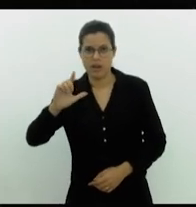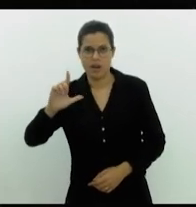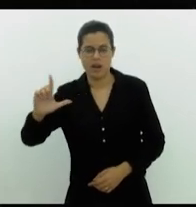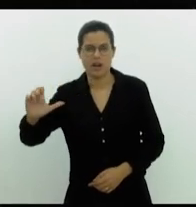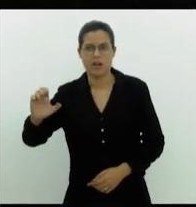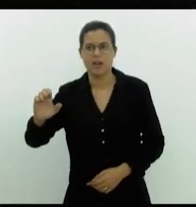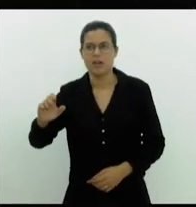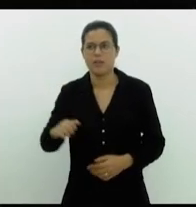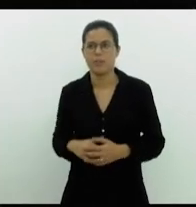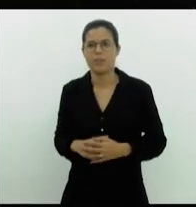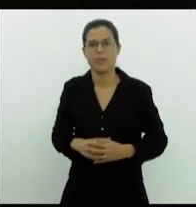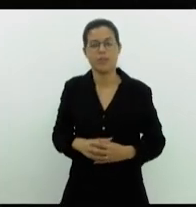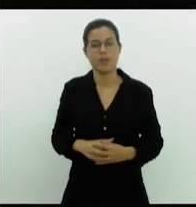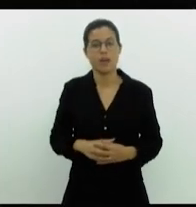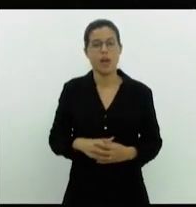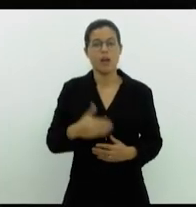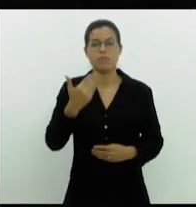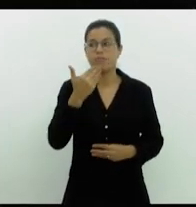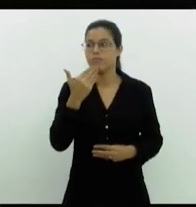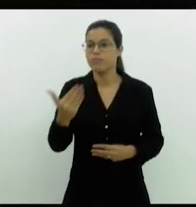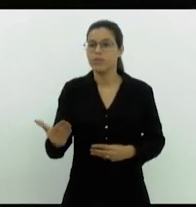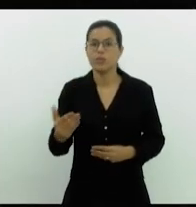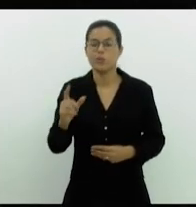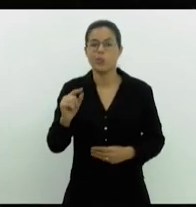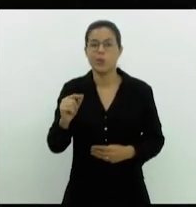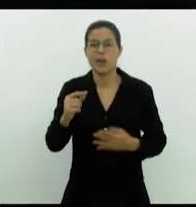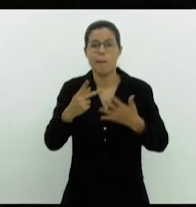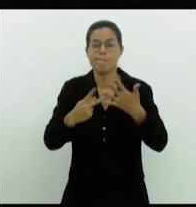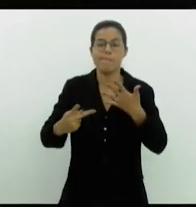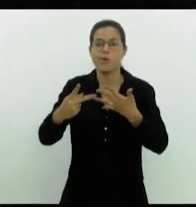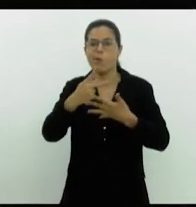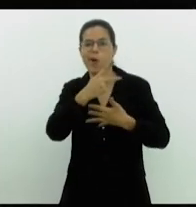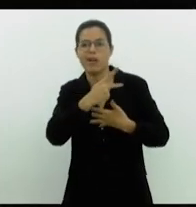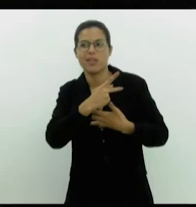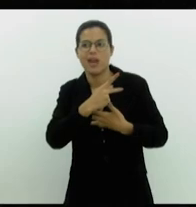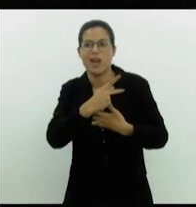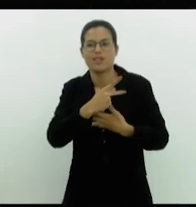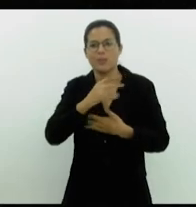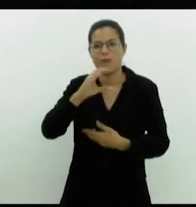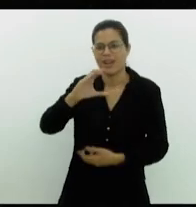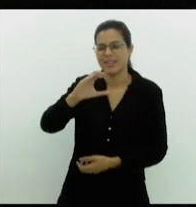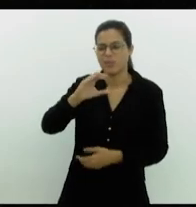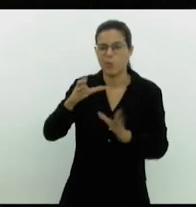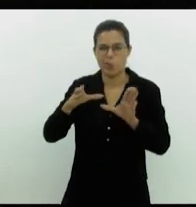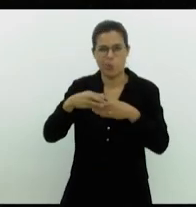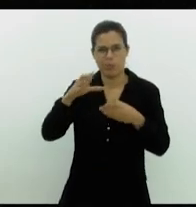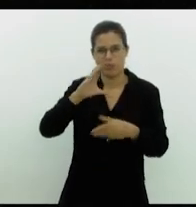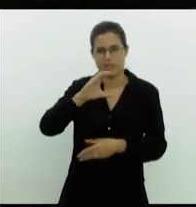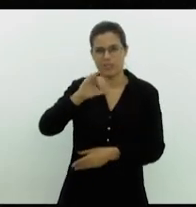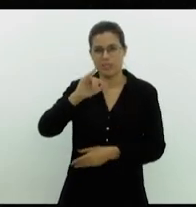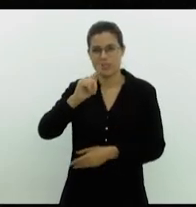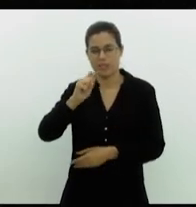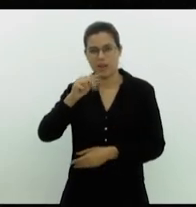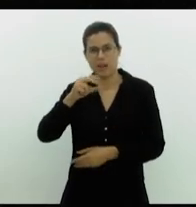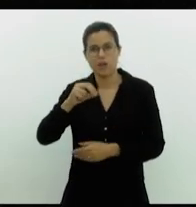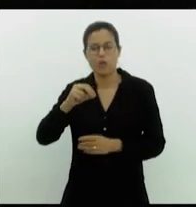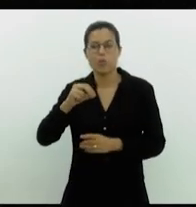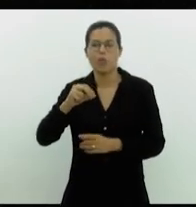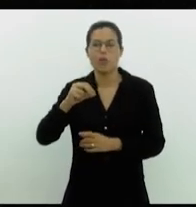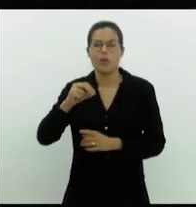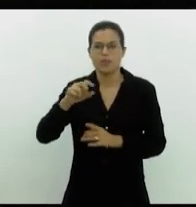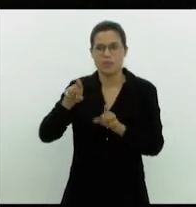pediu, eu não sei nem como falar, ela pediu prioridade para ciganos e quilombolas. Vocês conseguem entender? O SUS se